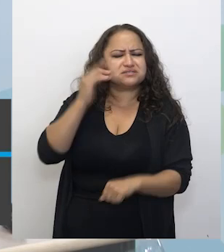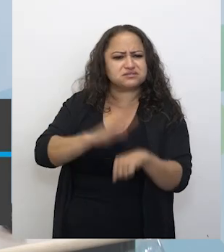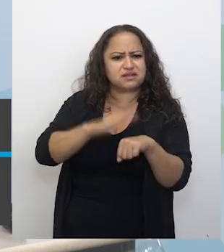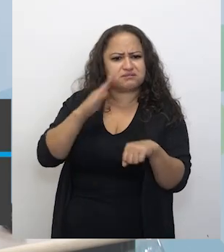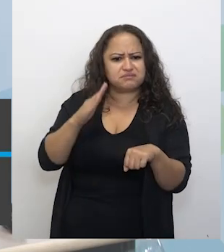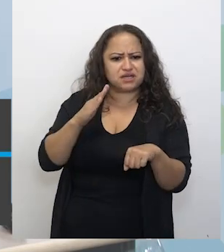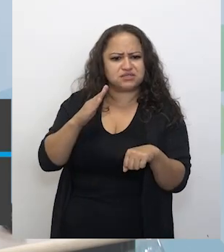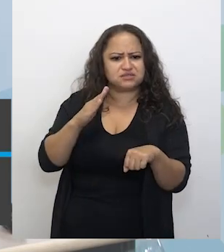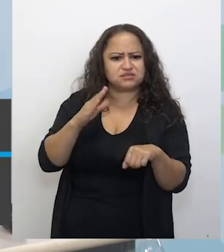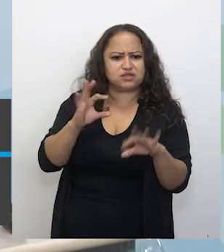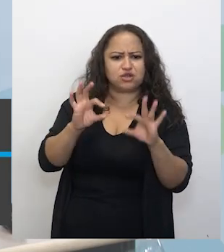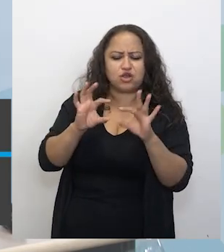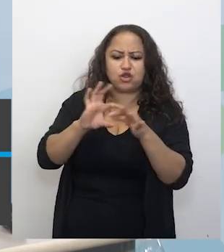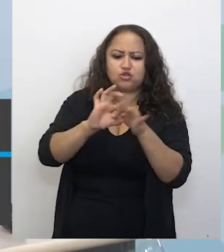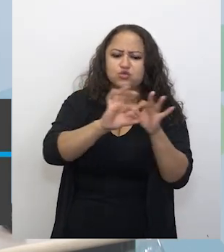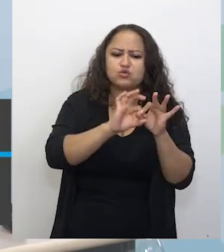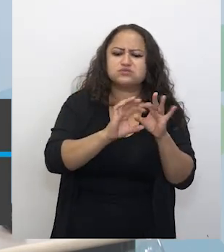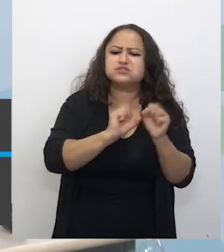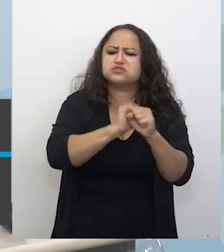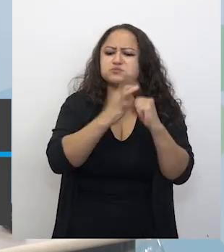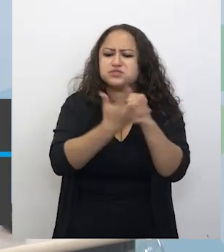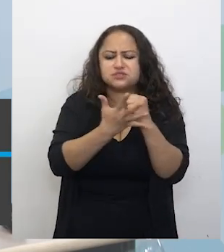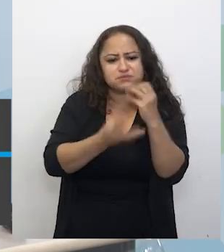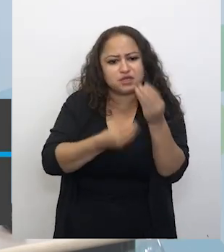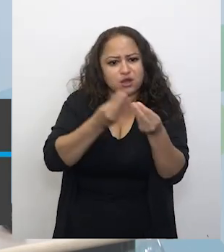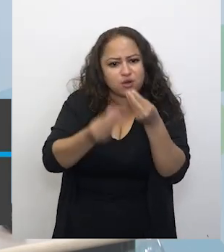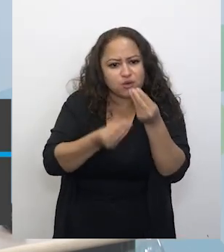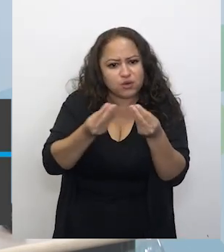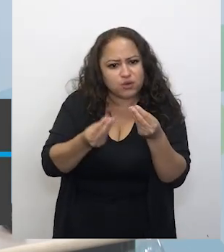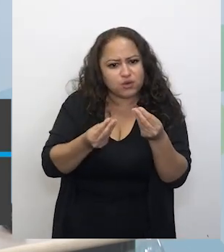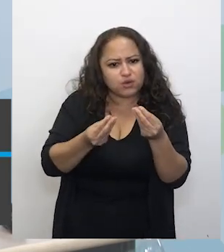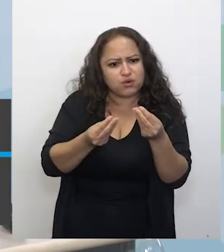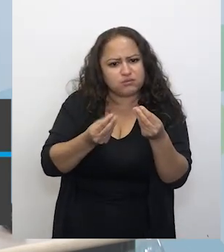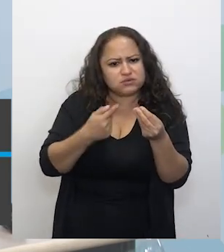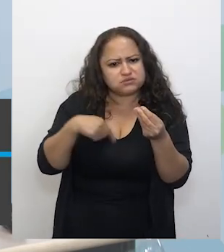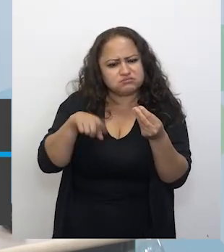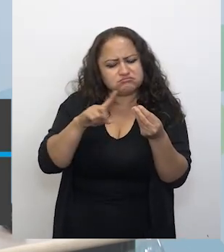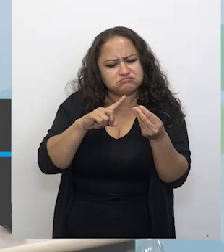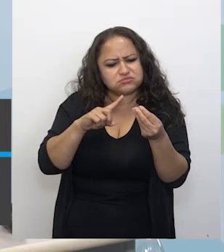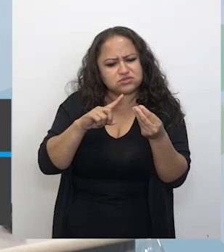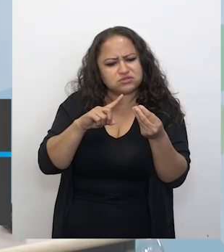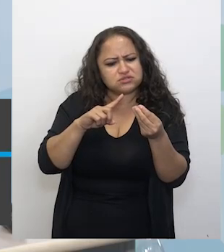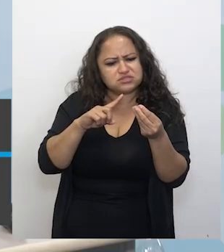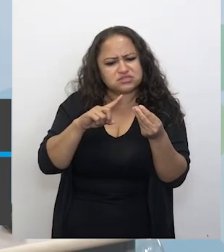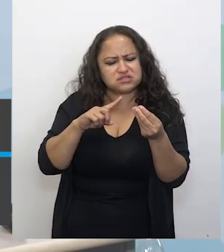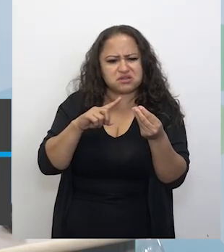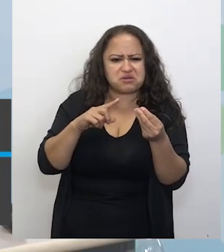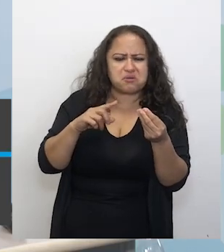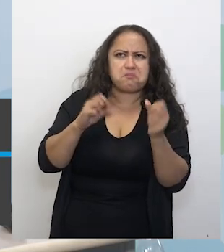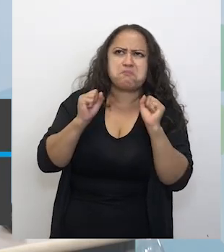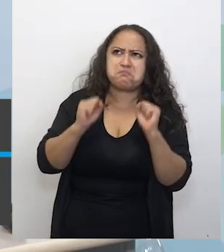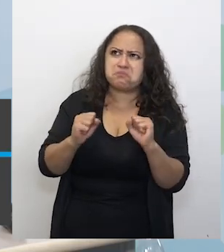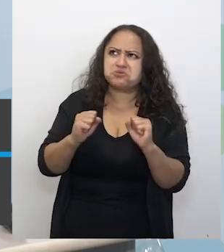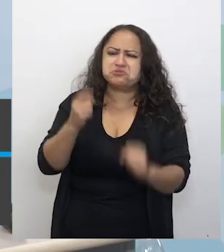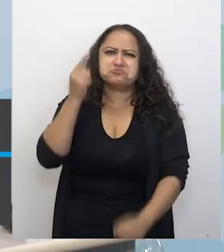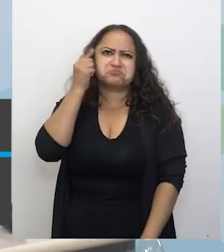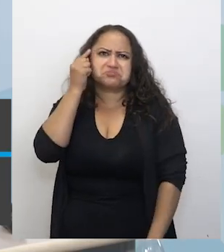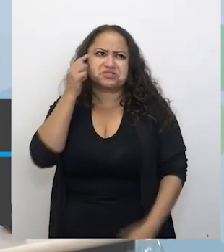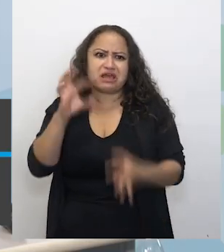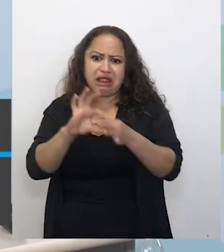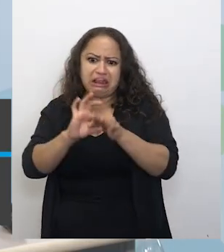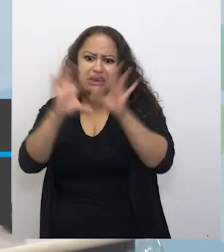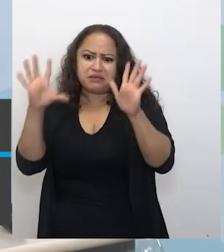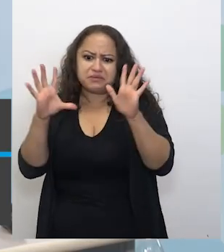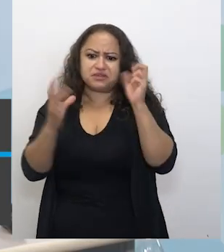no contexto de pandemia, como é que a gente se relaciona com esse duplo, liberdade e segurança,